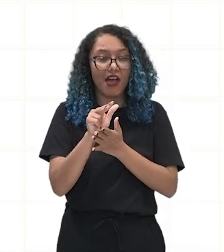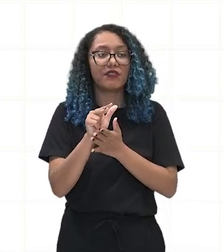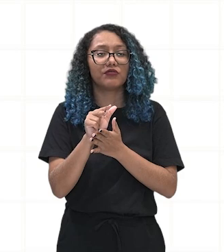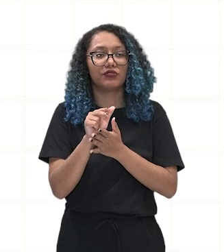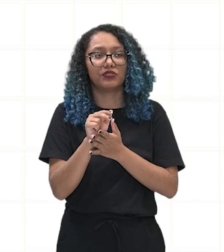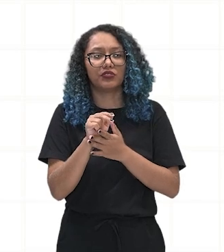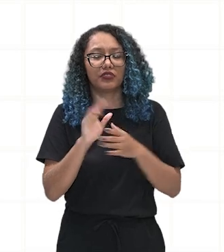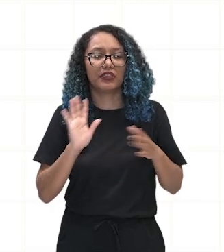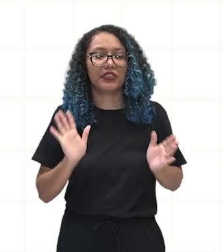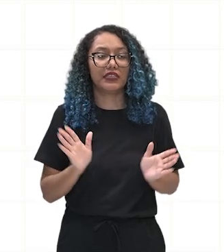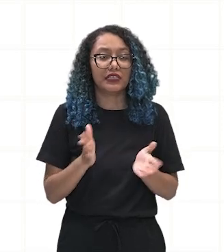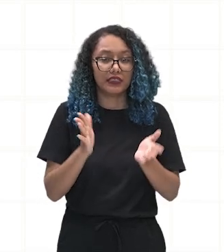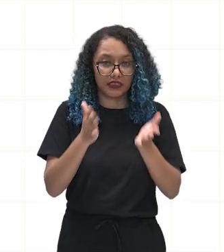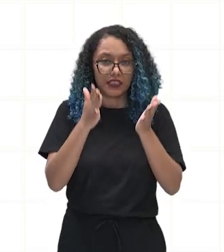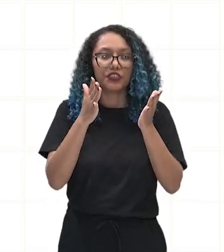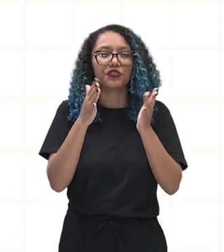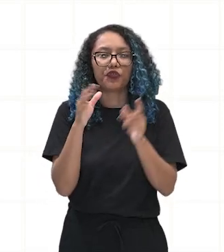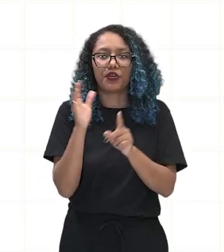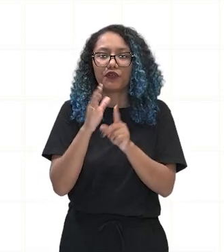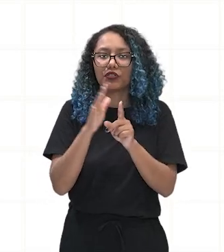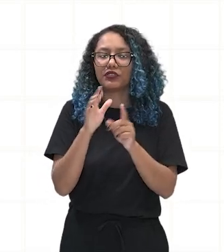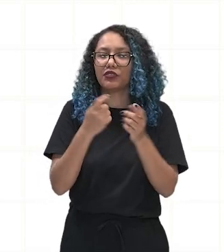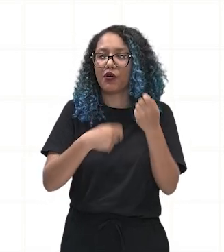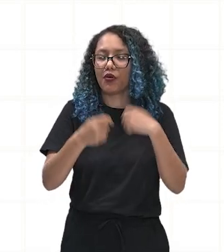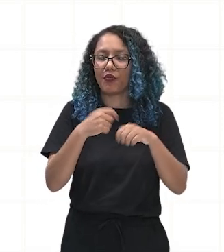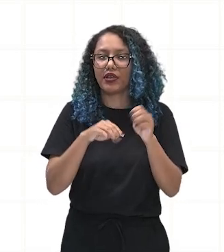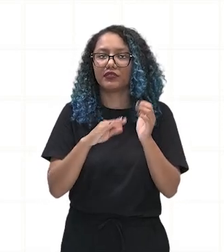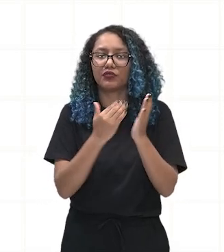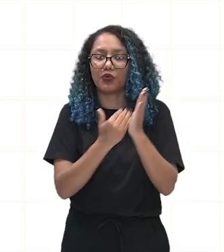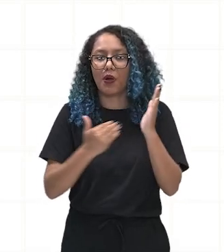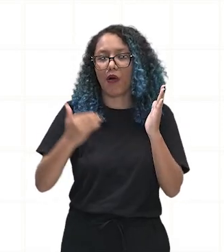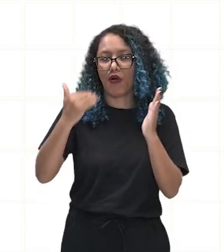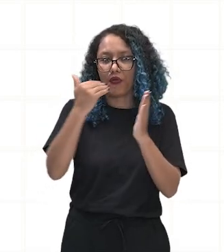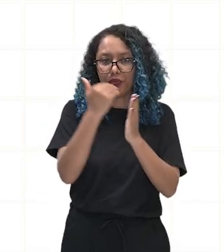para o aumento do comércio e da interação entre